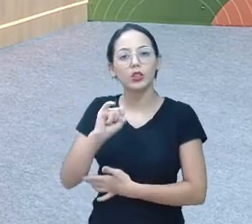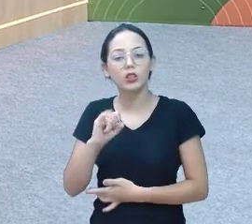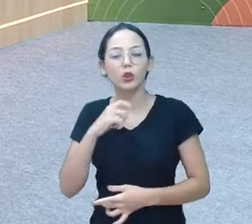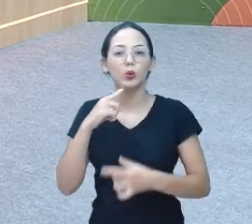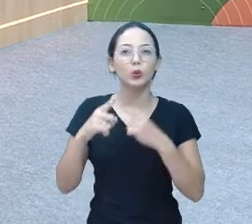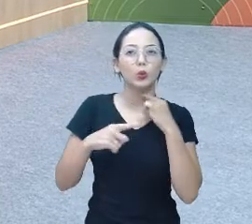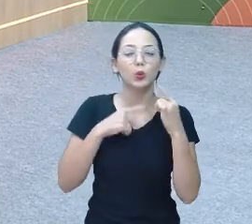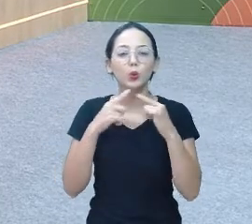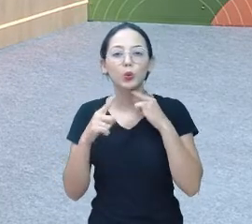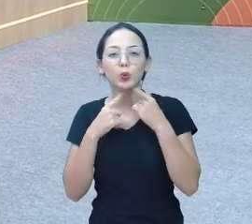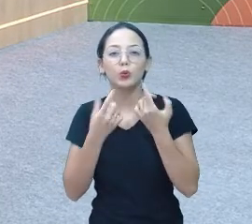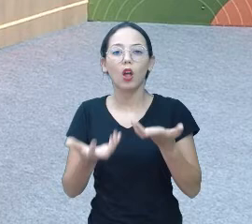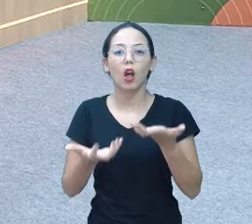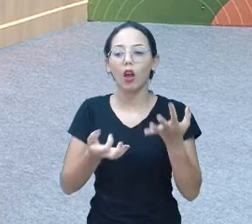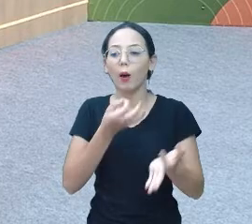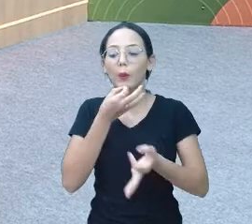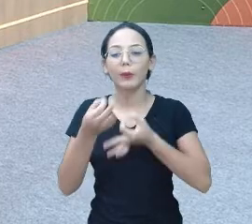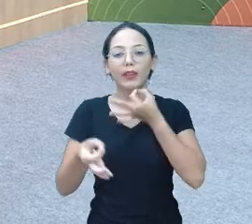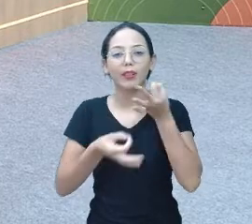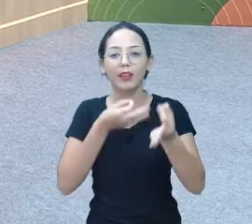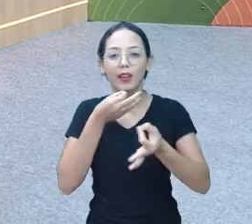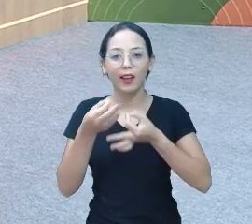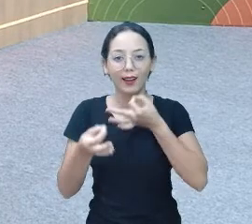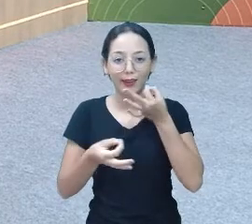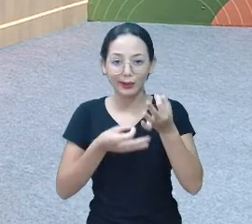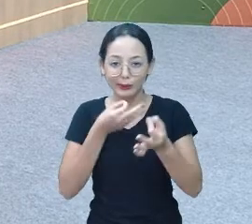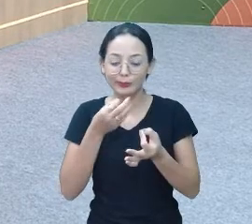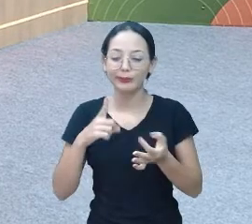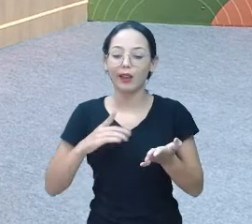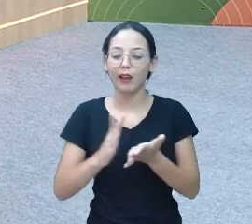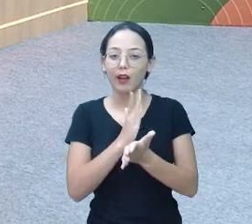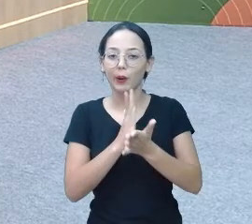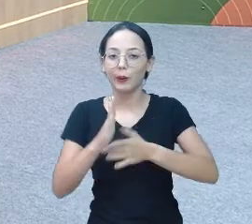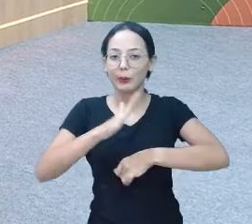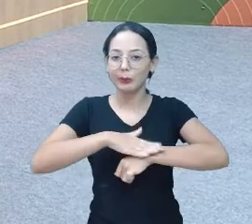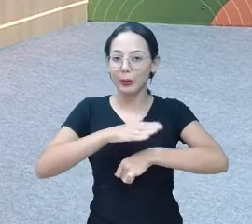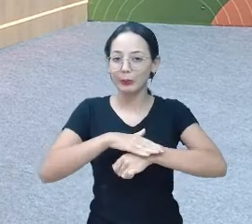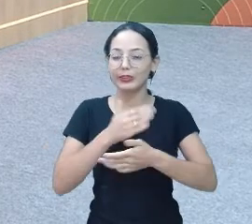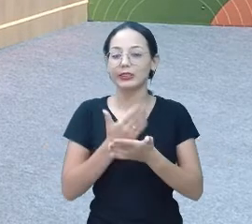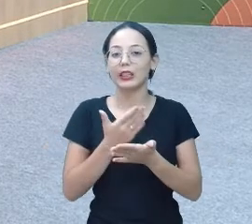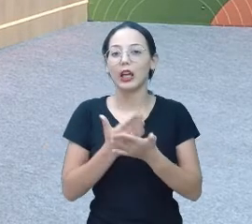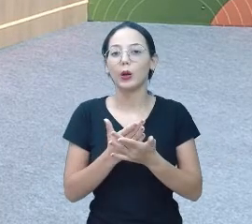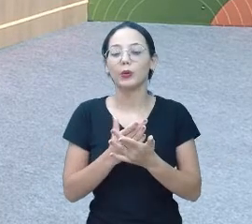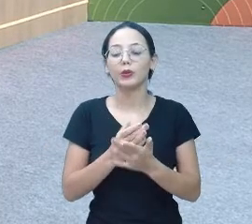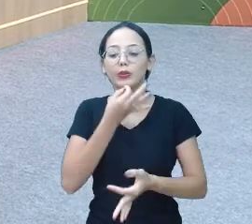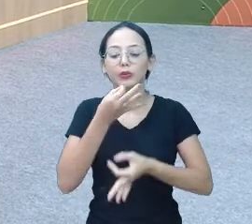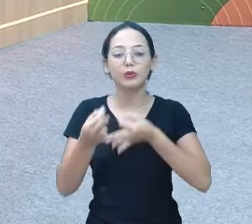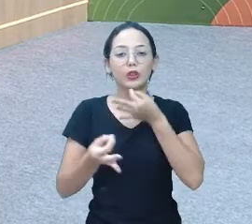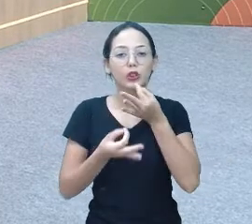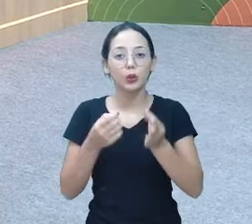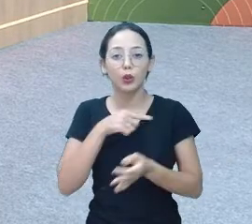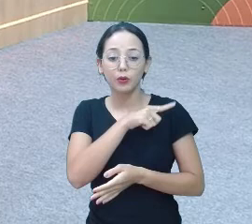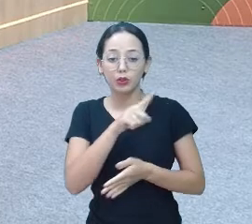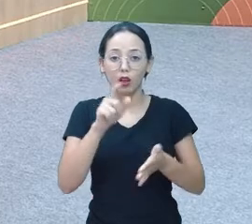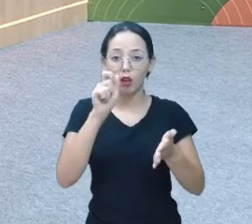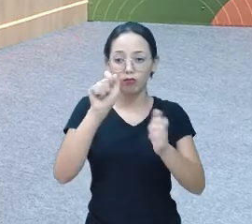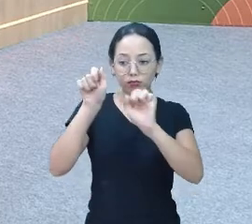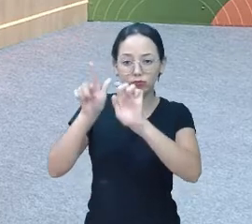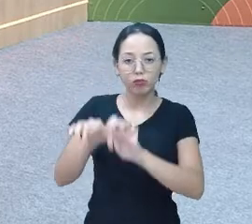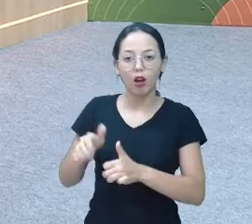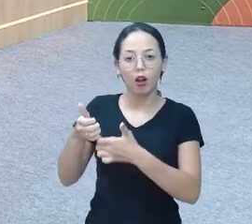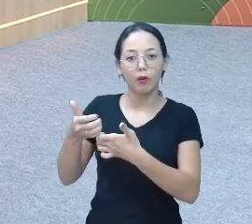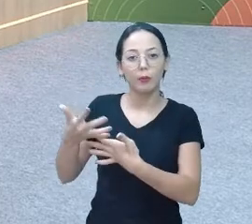está querendo dar alguma sugestão, tá certo? E em alguns momentos da aula a gente vai fazer a sugestão de que você escreva lá